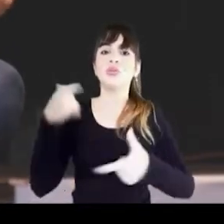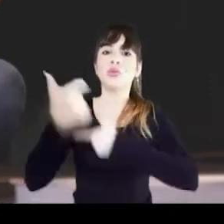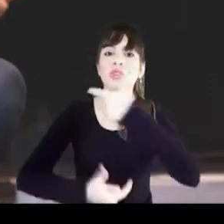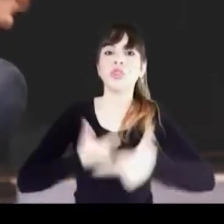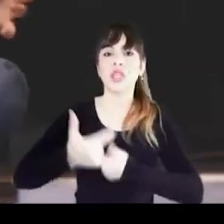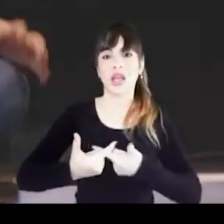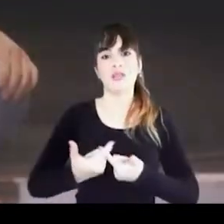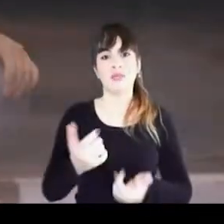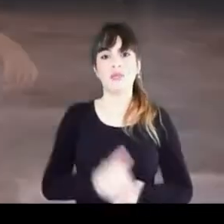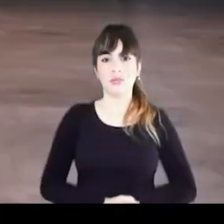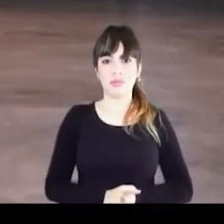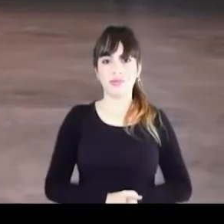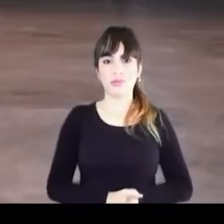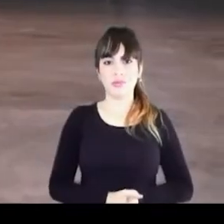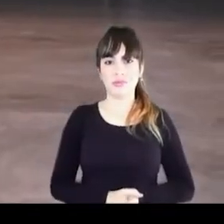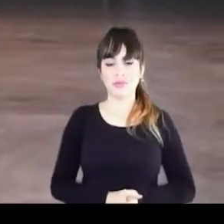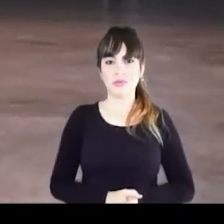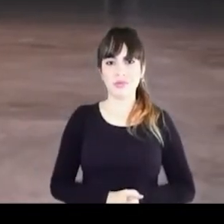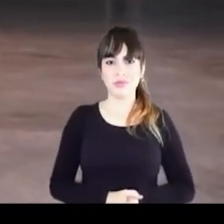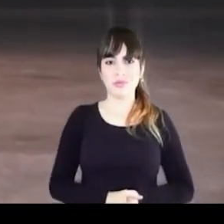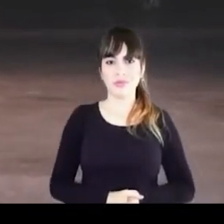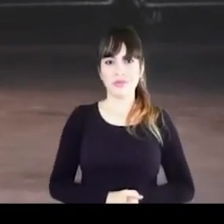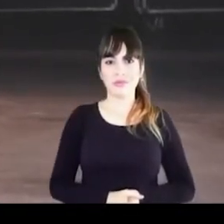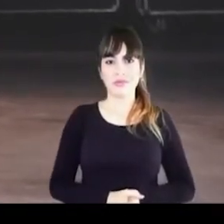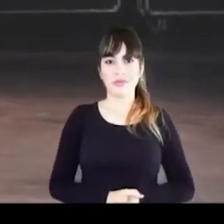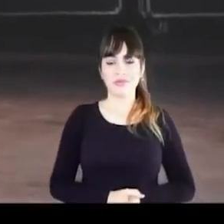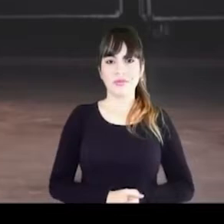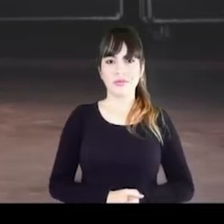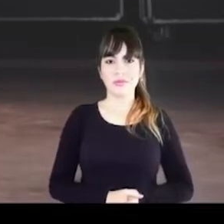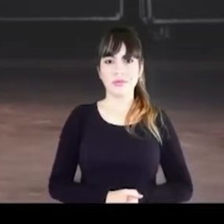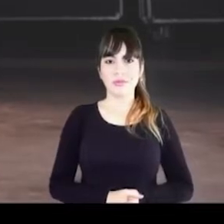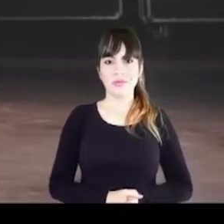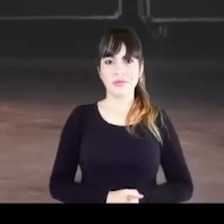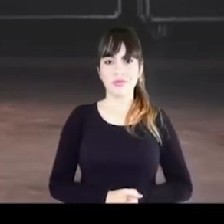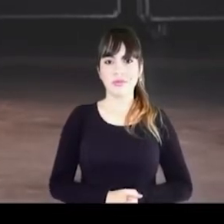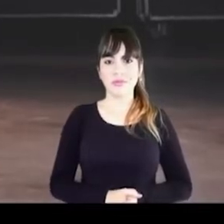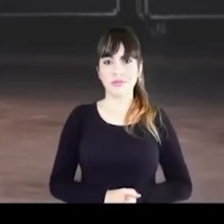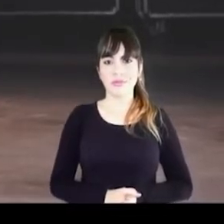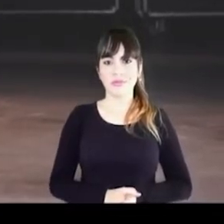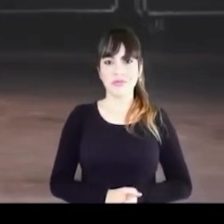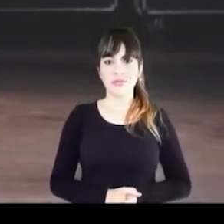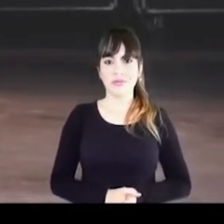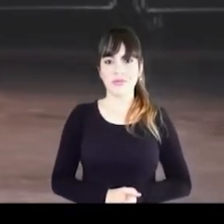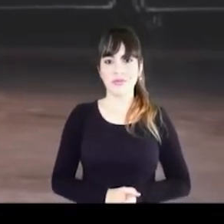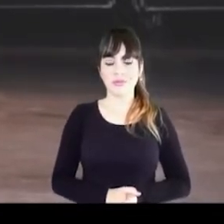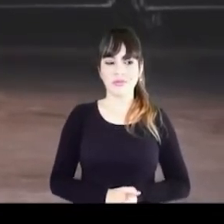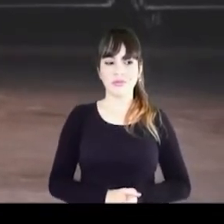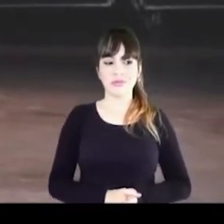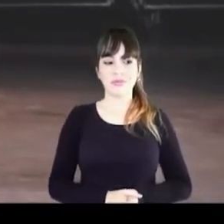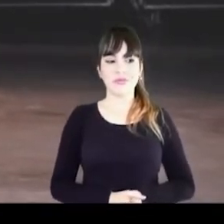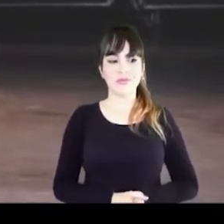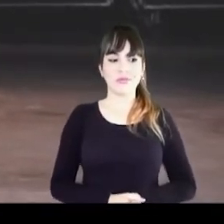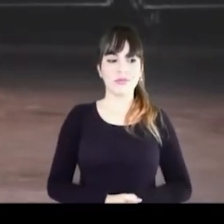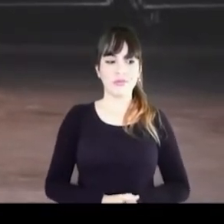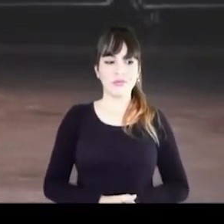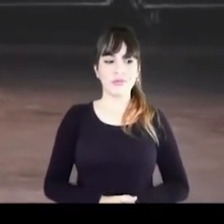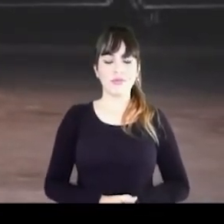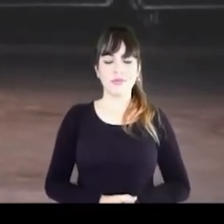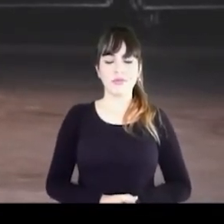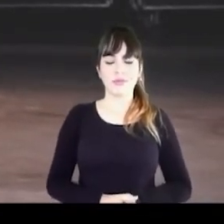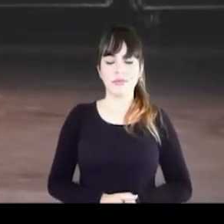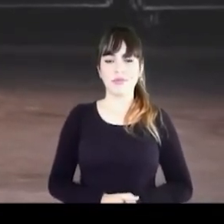do teatro de grupo por conta disso. Na sala de ensaio, legenda, boneca do espetáculo Yandê Tekorá, 2018.